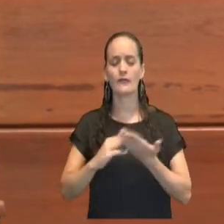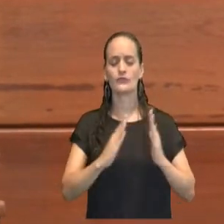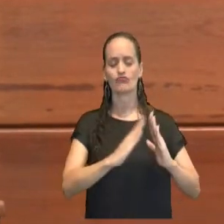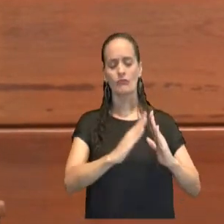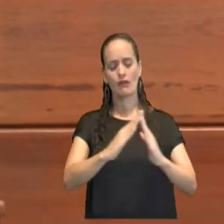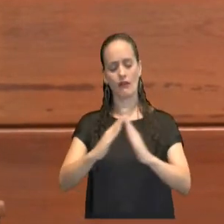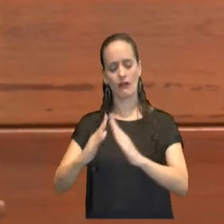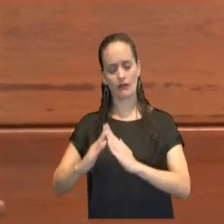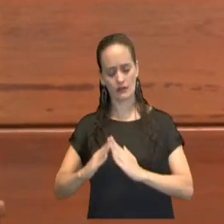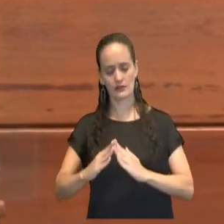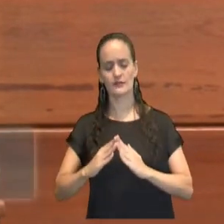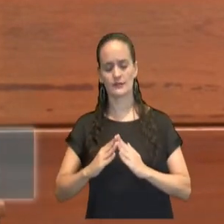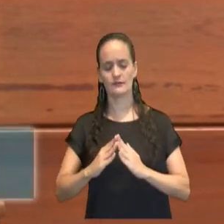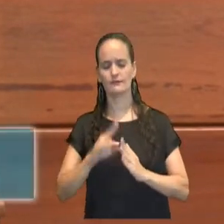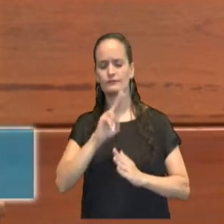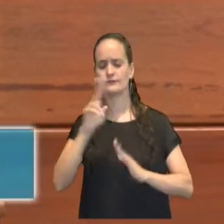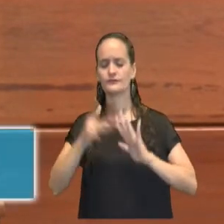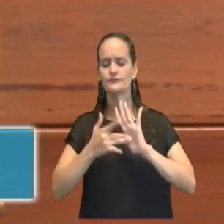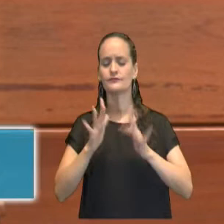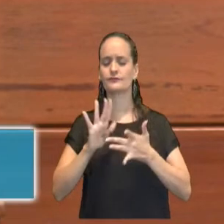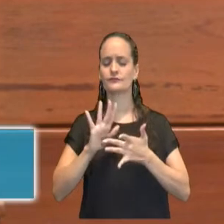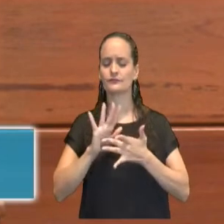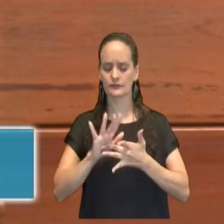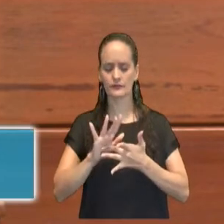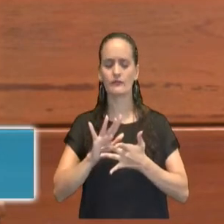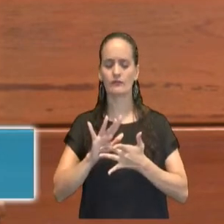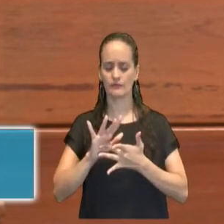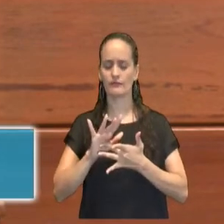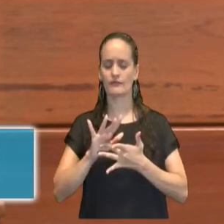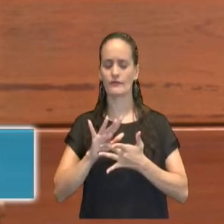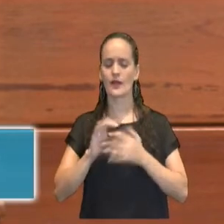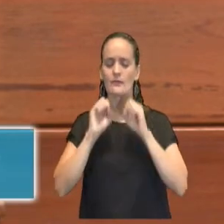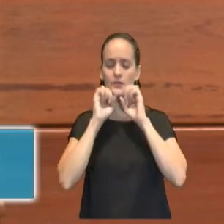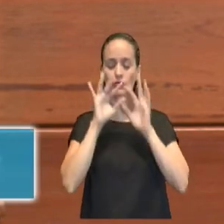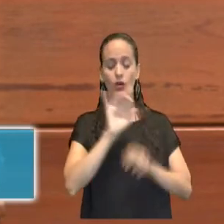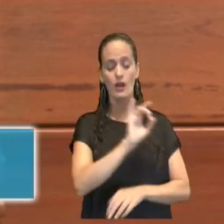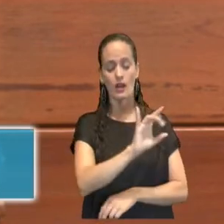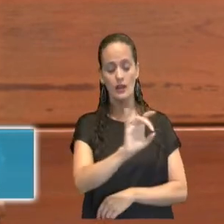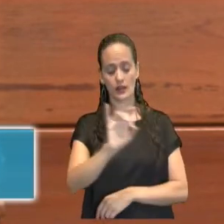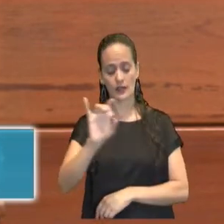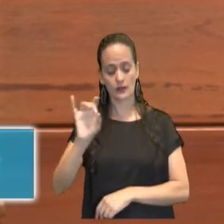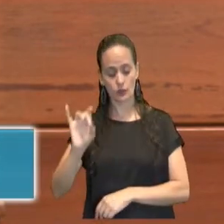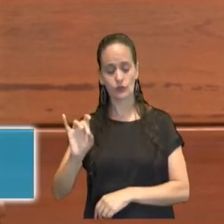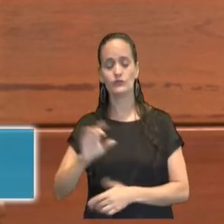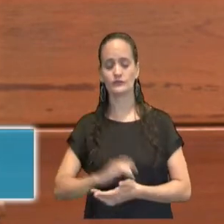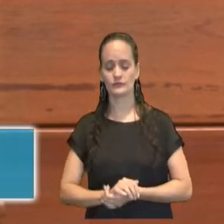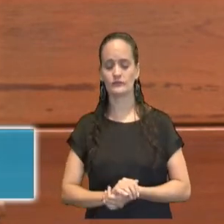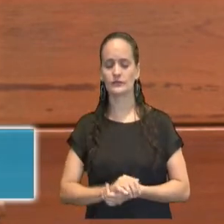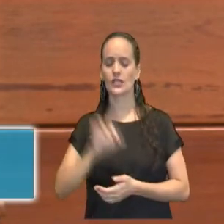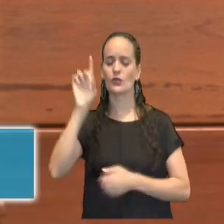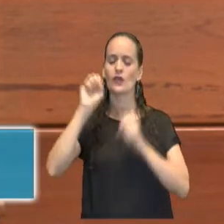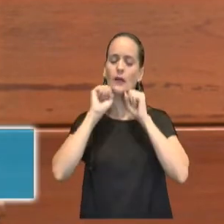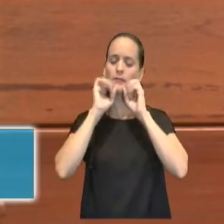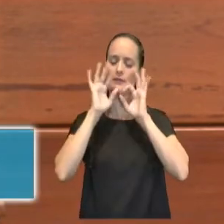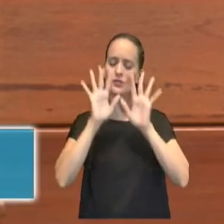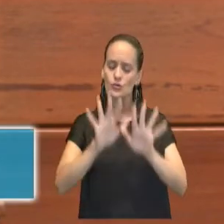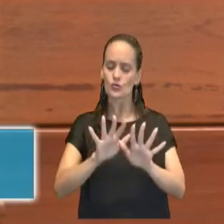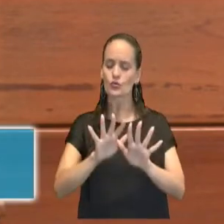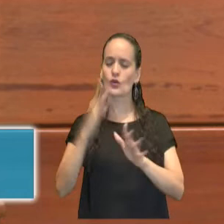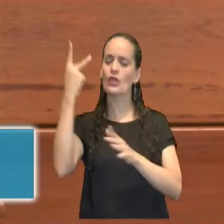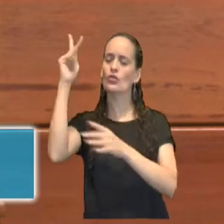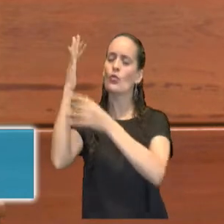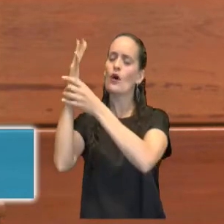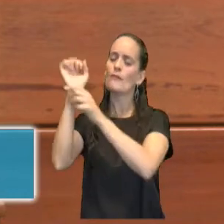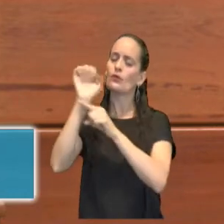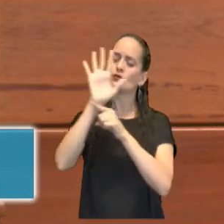casa, Deus. Em nome de Jesus Cristo, que tu vês, Senhor, meu Deus, a cada um, Senhor, os seus corações, que tu venhas abençoar, tu venhas estender a tua